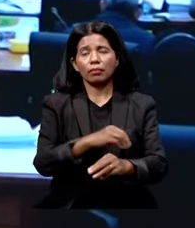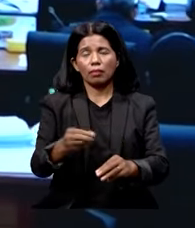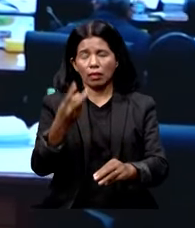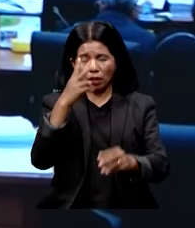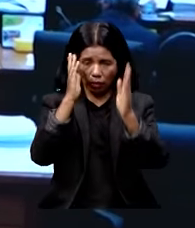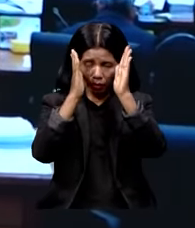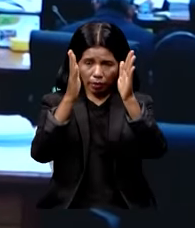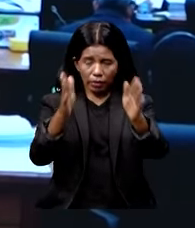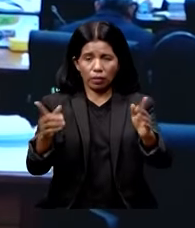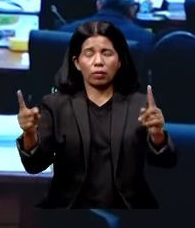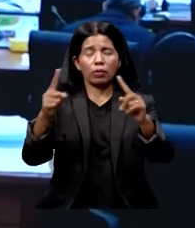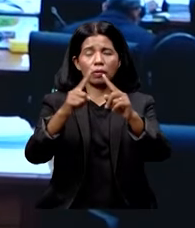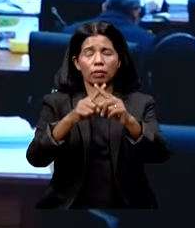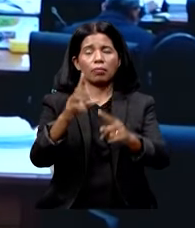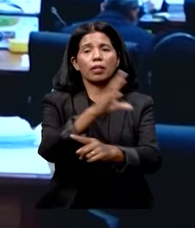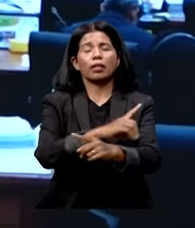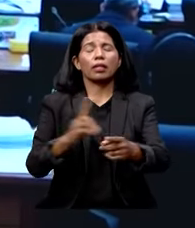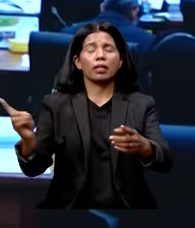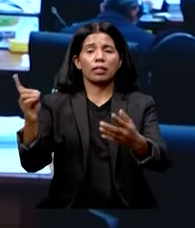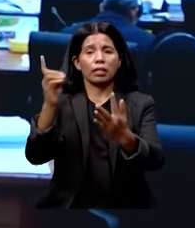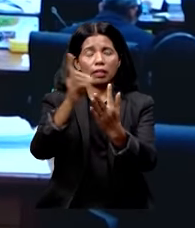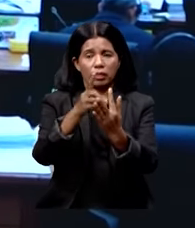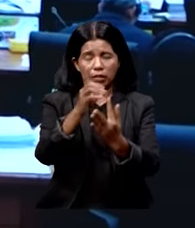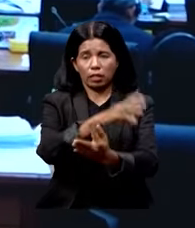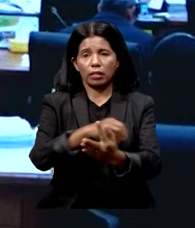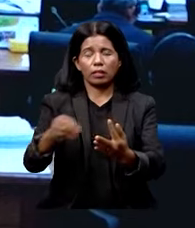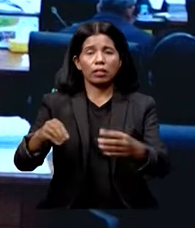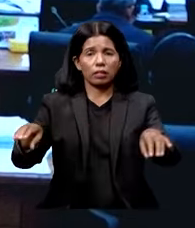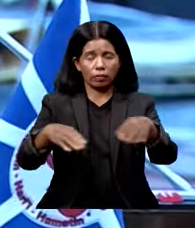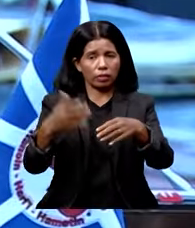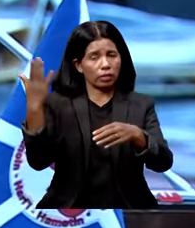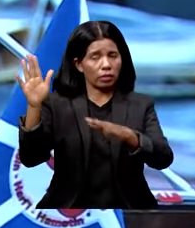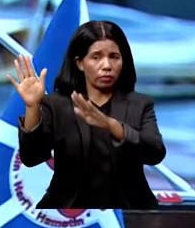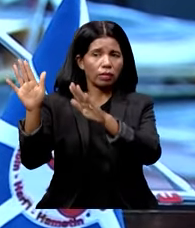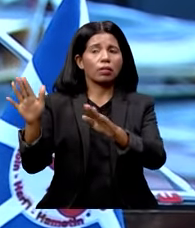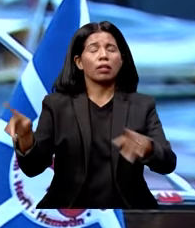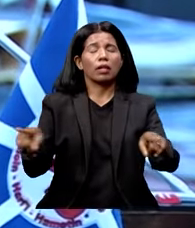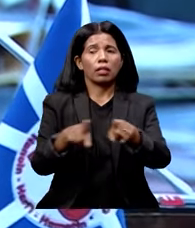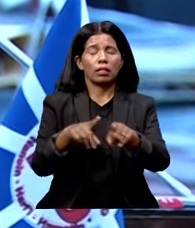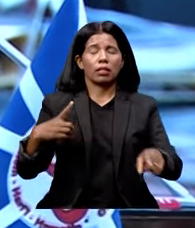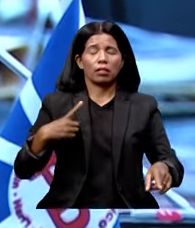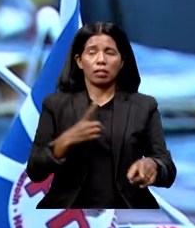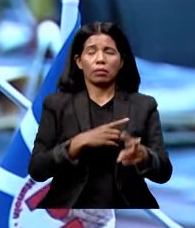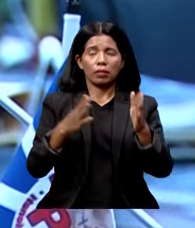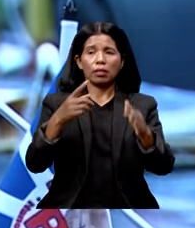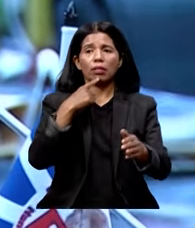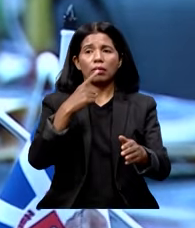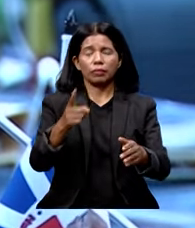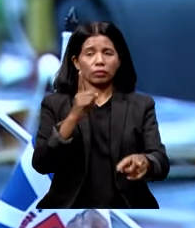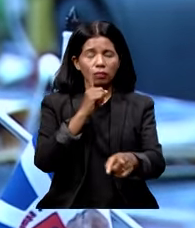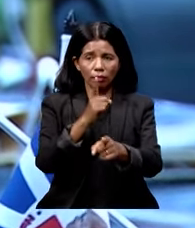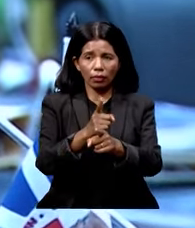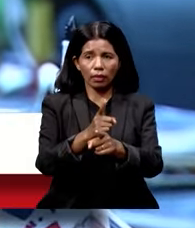com a nova descentralização, né, Duny. Também a Rússia explicação de bem a canção deputada Rangel Colia Dadao, de fato facto bom na bem